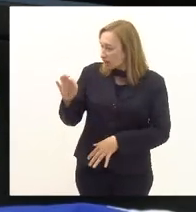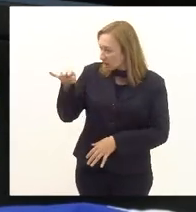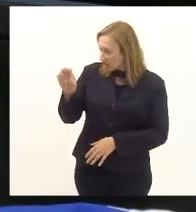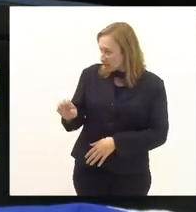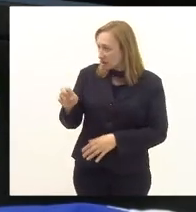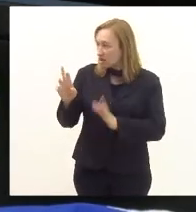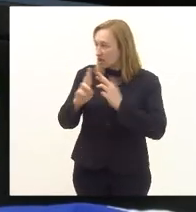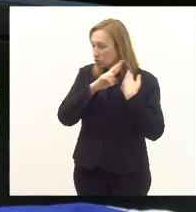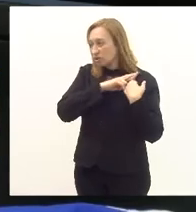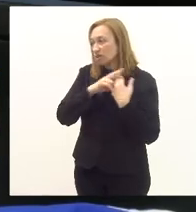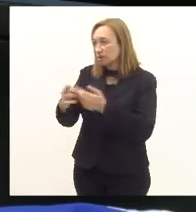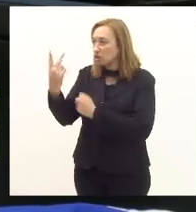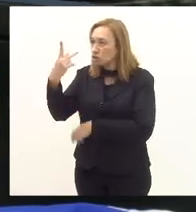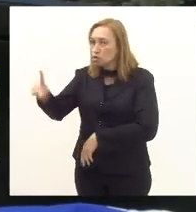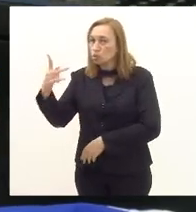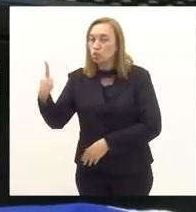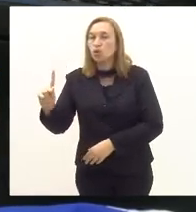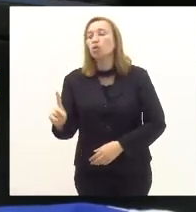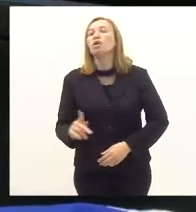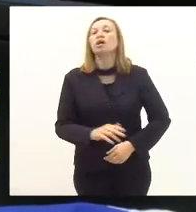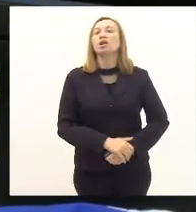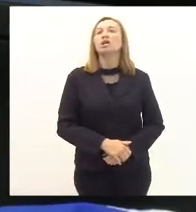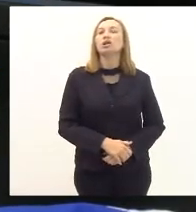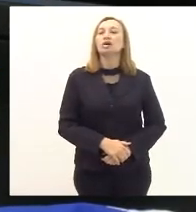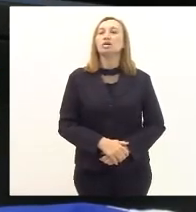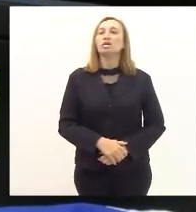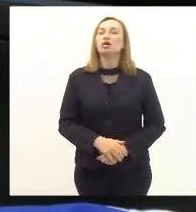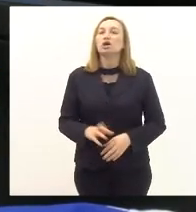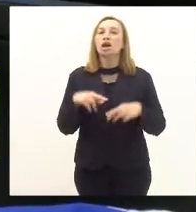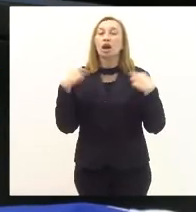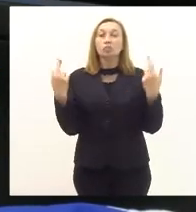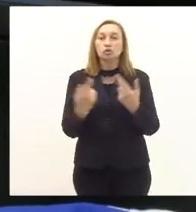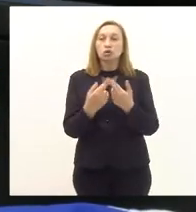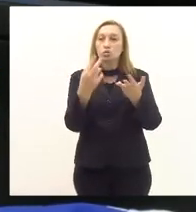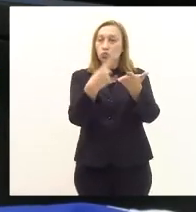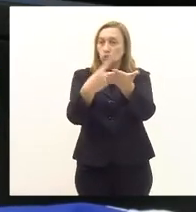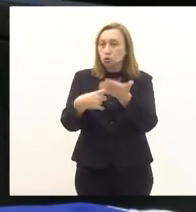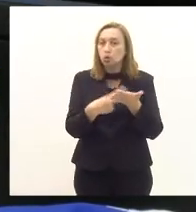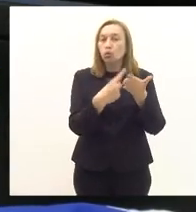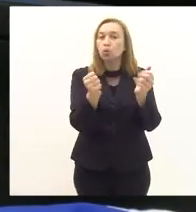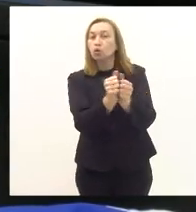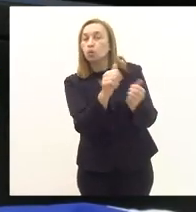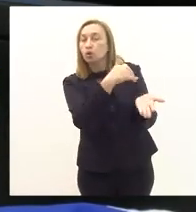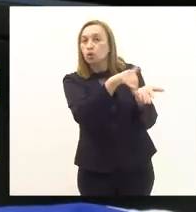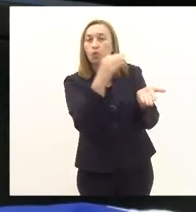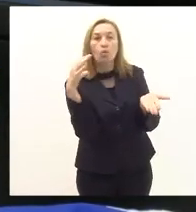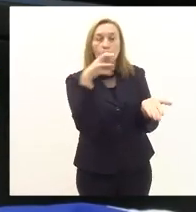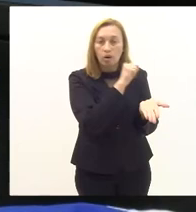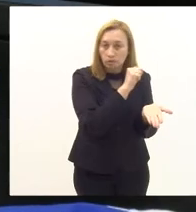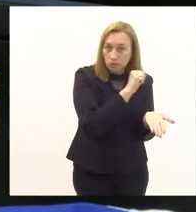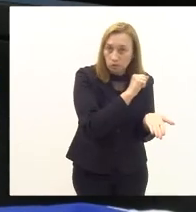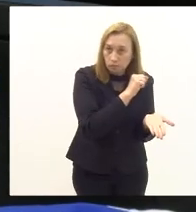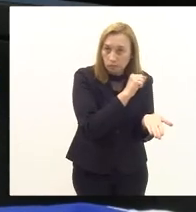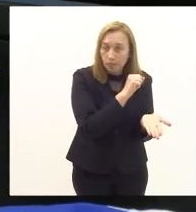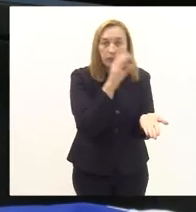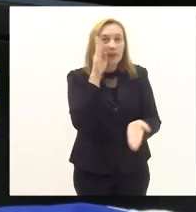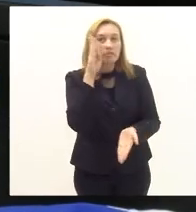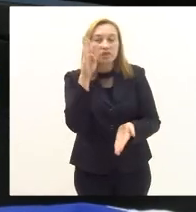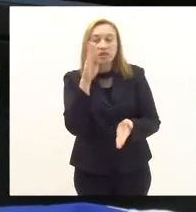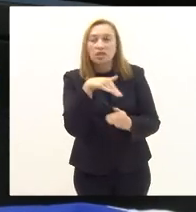sua responsabilidade, essa agenda de reuniões com os secretários o mais rápido possível,